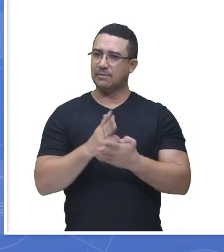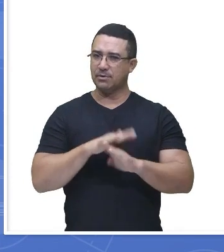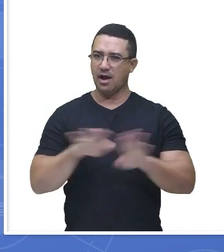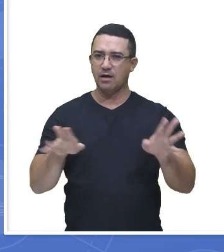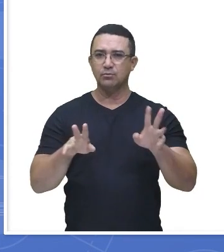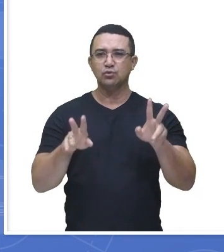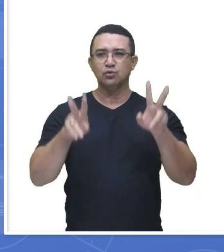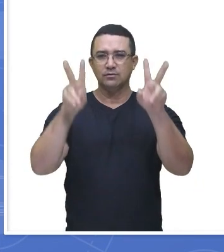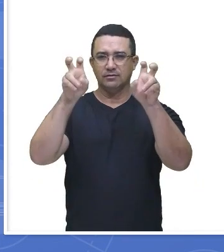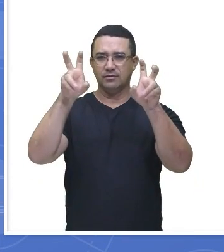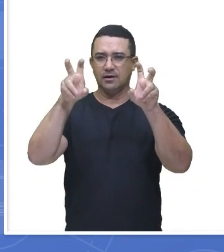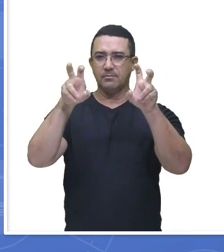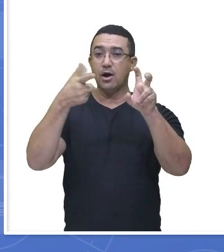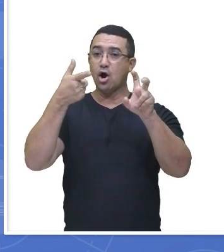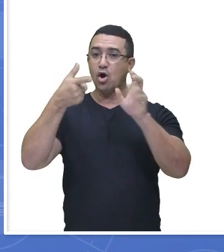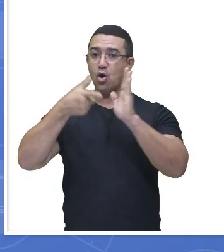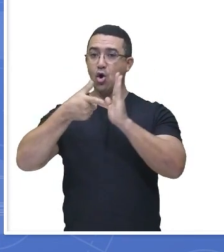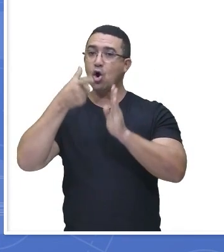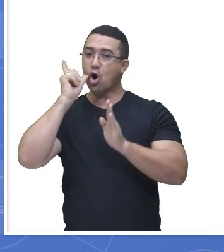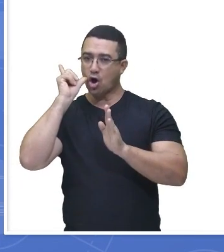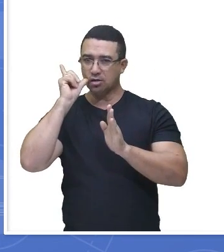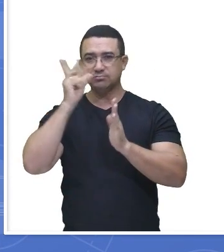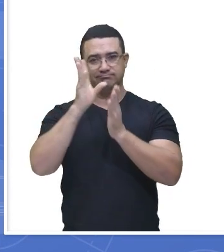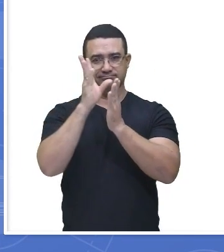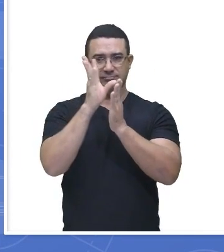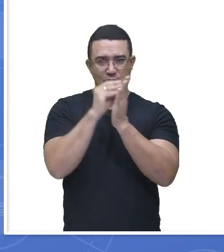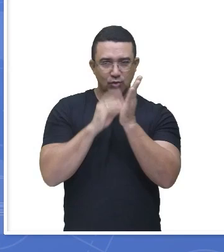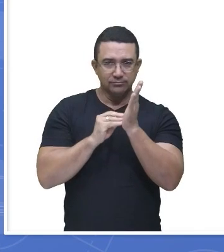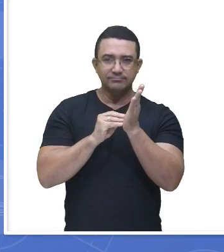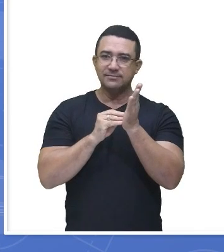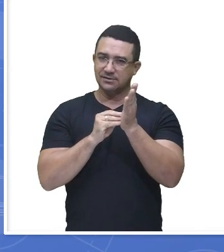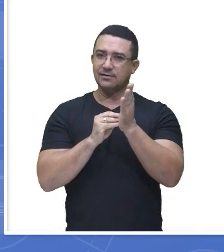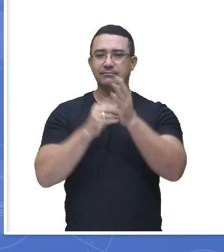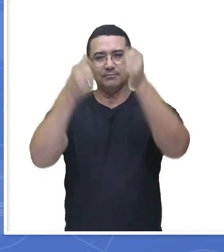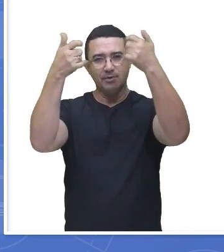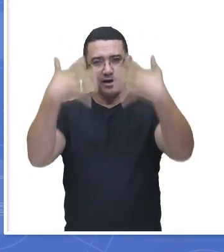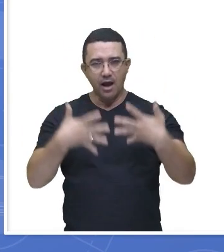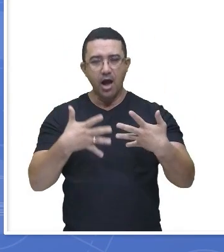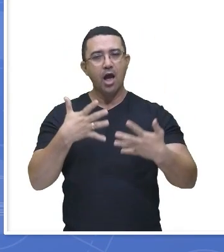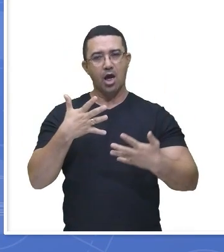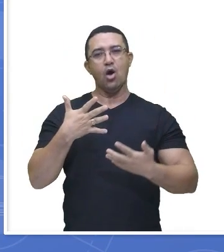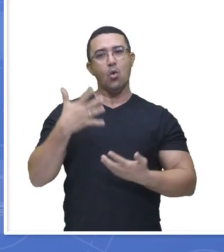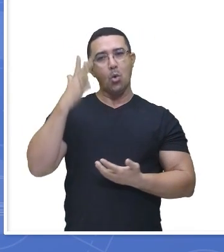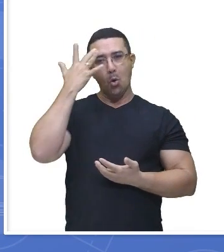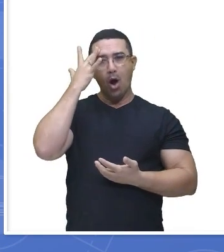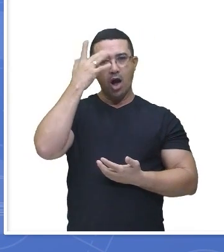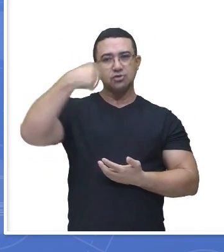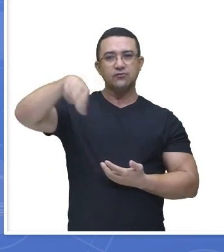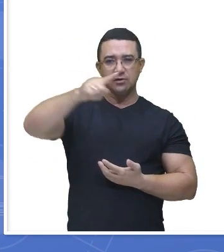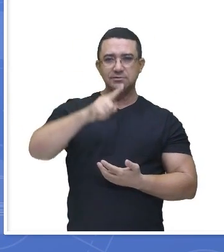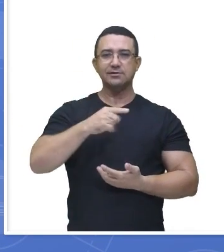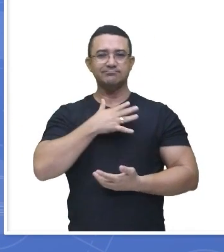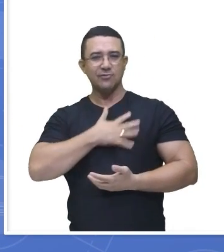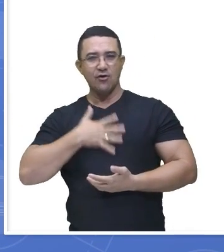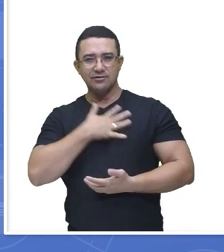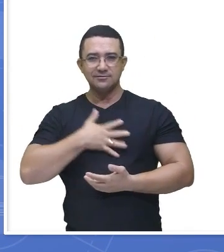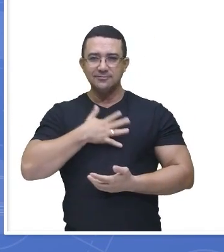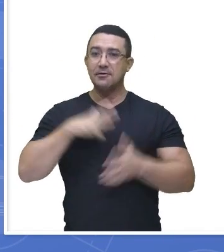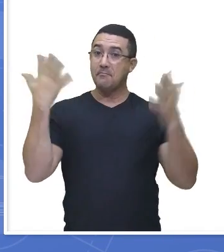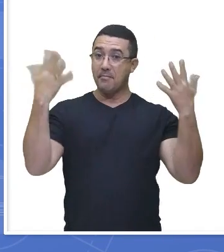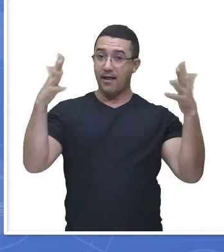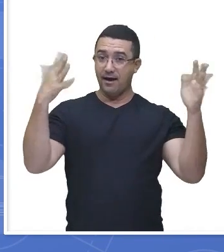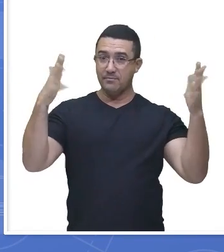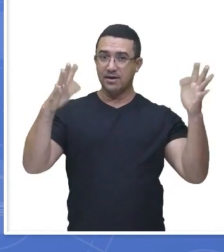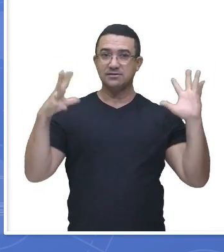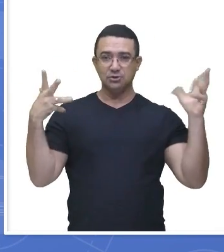eu explanei para vocês ontem. Mas eu acredito que vocês estão gostando, estão participando, parabéns por isso, ok?